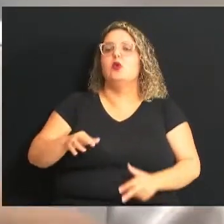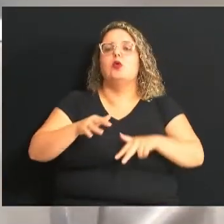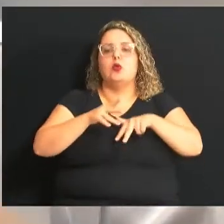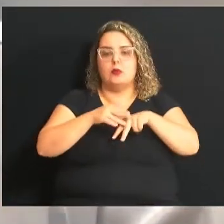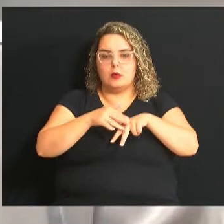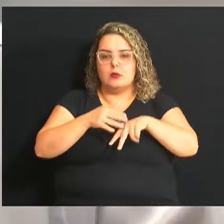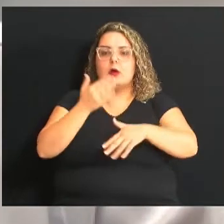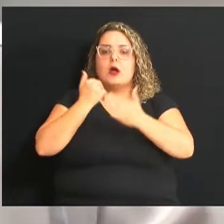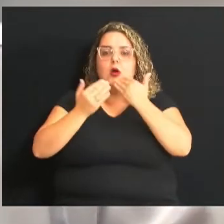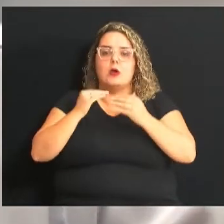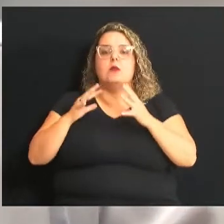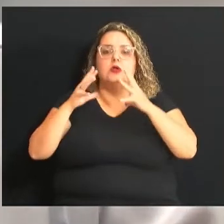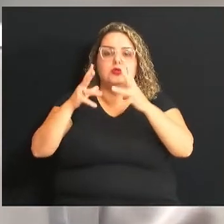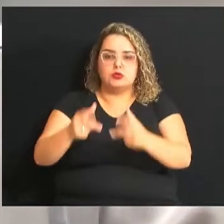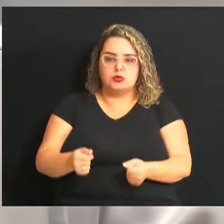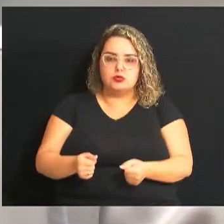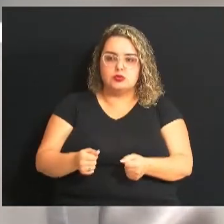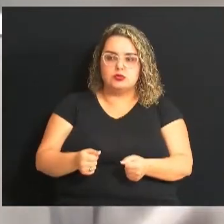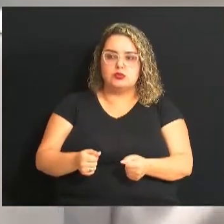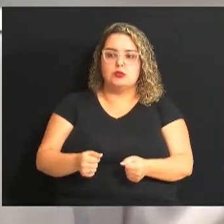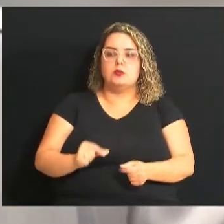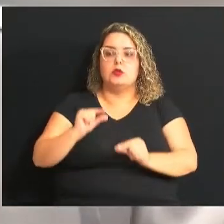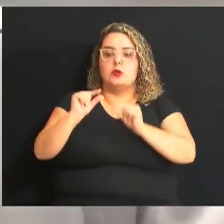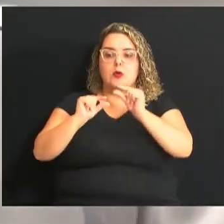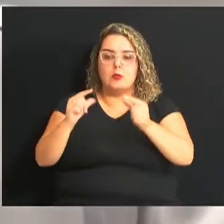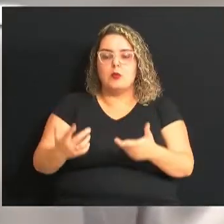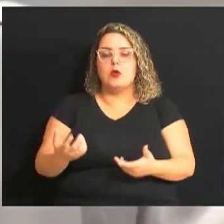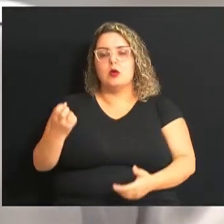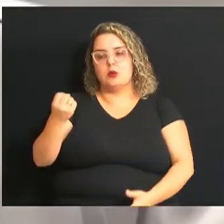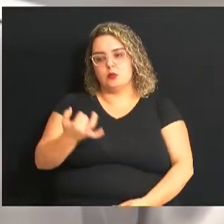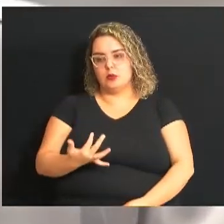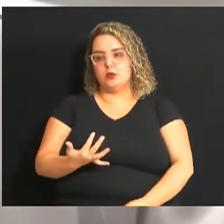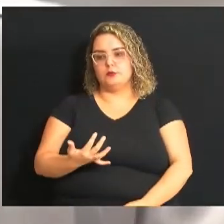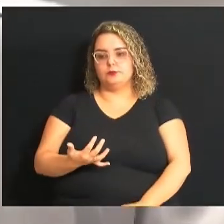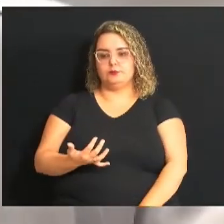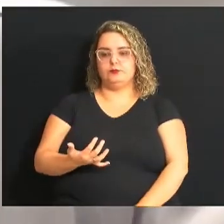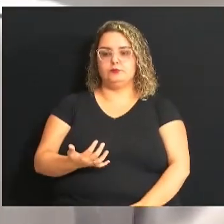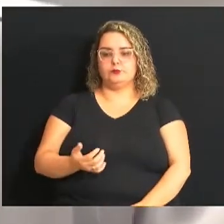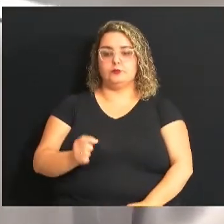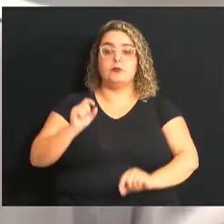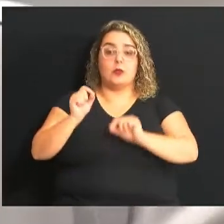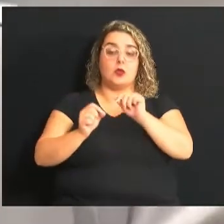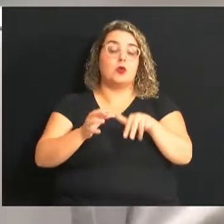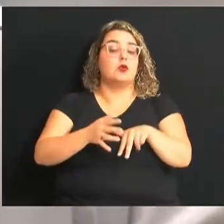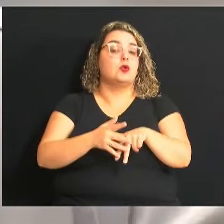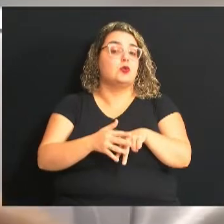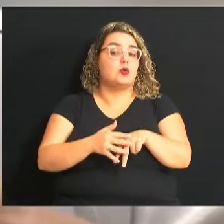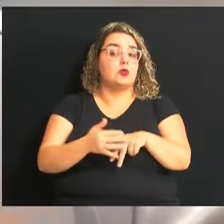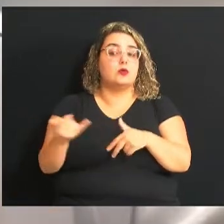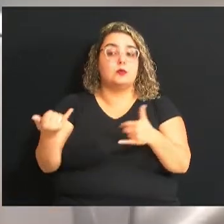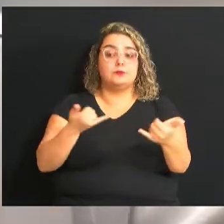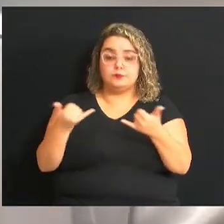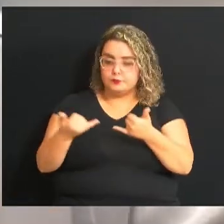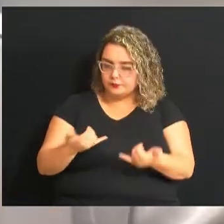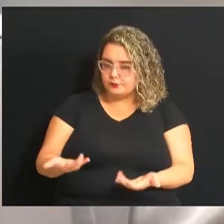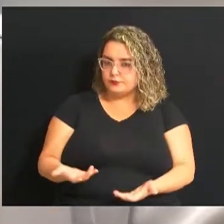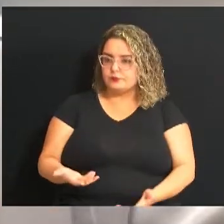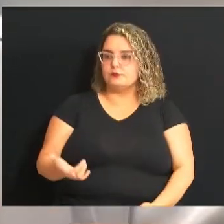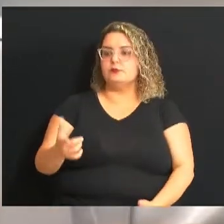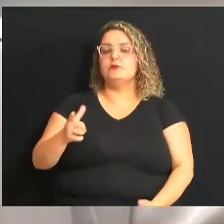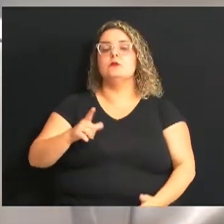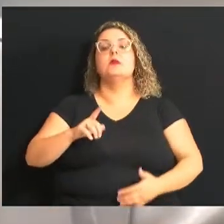tudo, porém, ele vai comer uma pequena quantidade. E o que os pacientes nos informam? Ele tem o